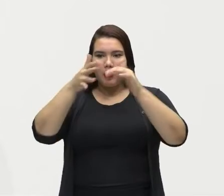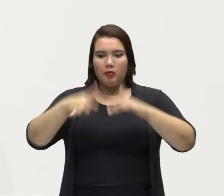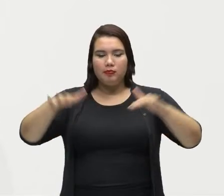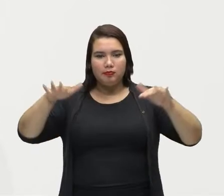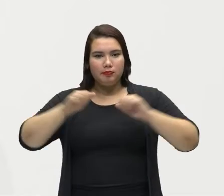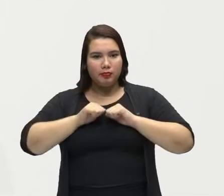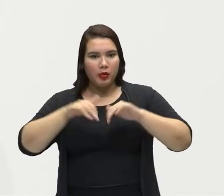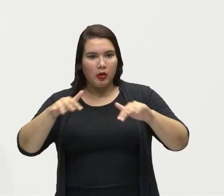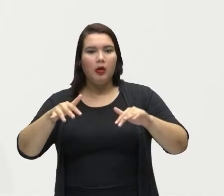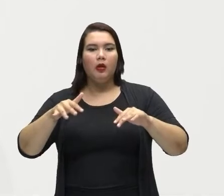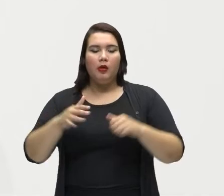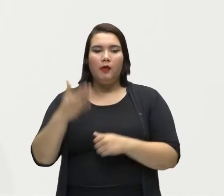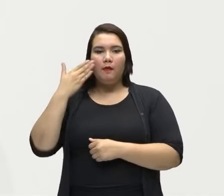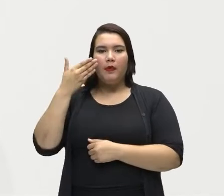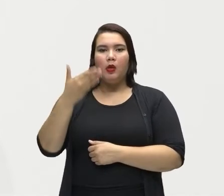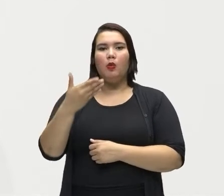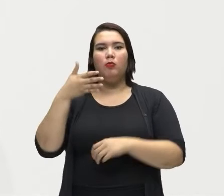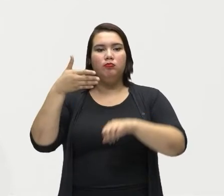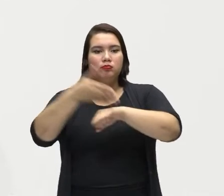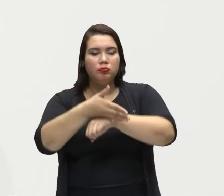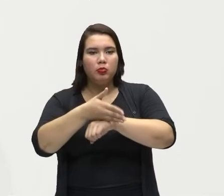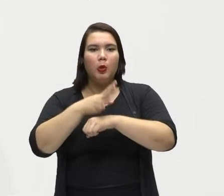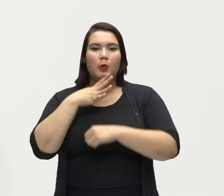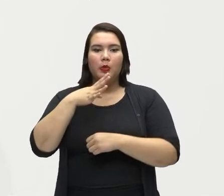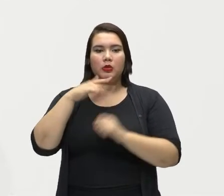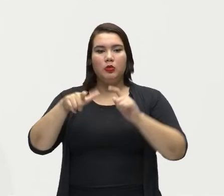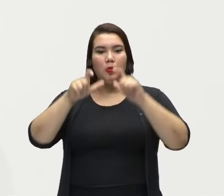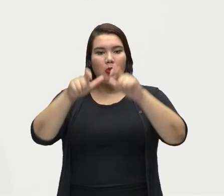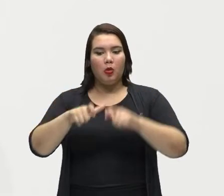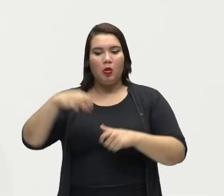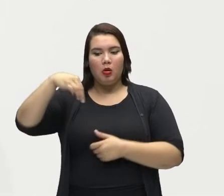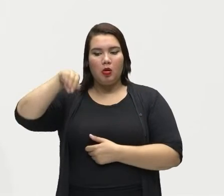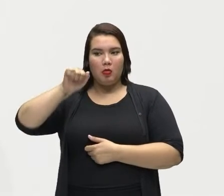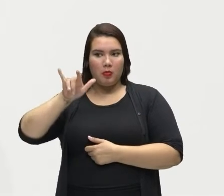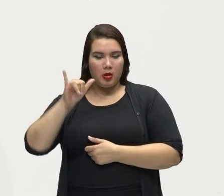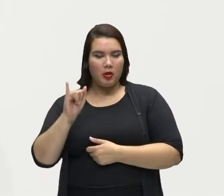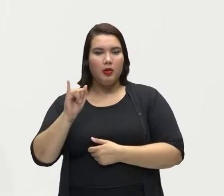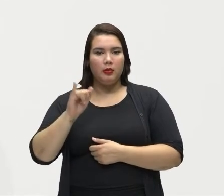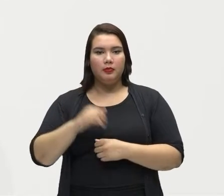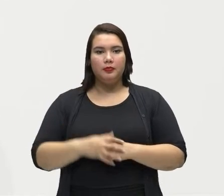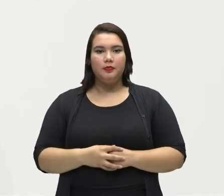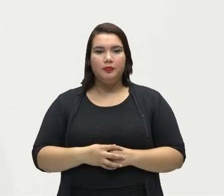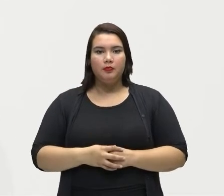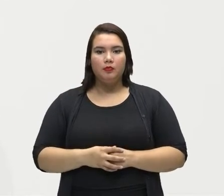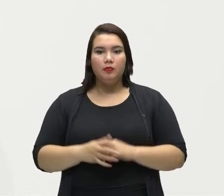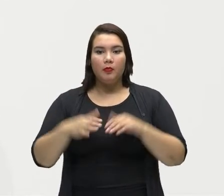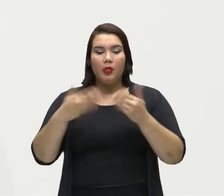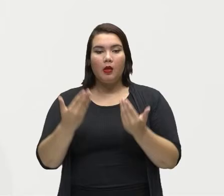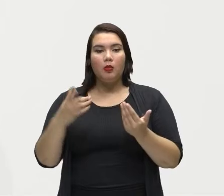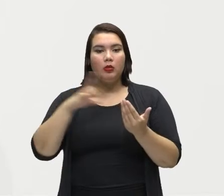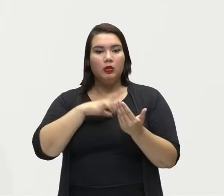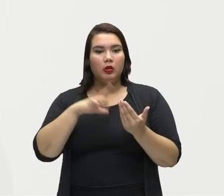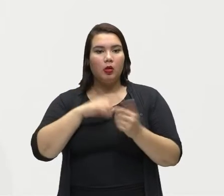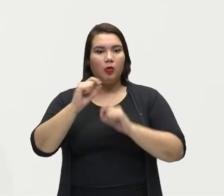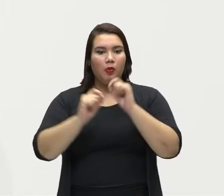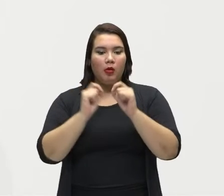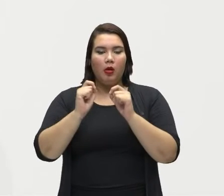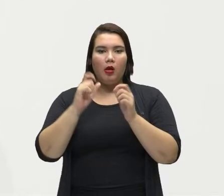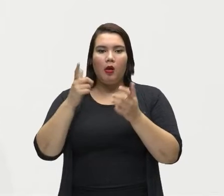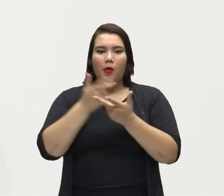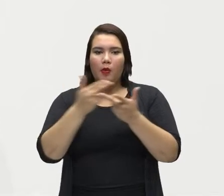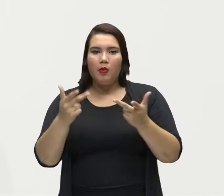o decadente Reino de Mali, o decadente Império de Mali. Então, alguns fatores iriam colaborar